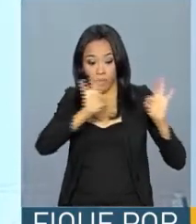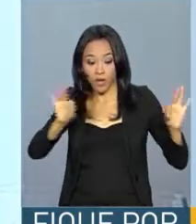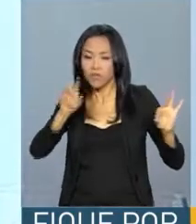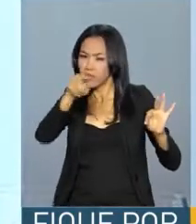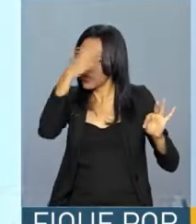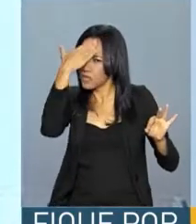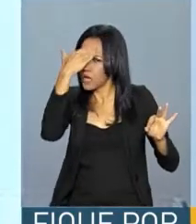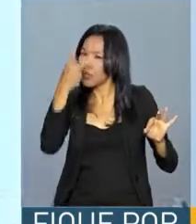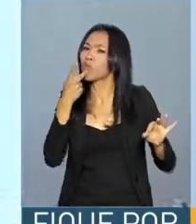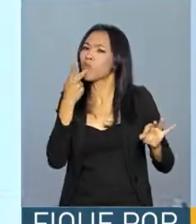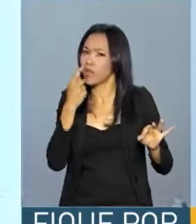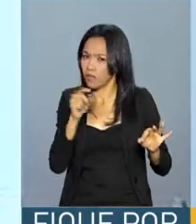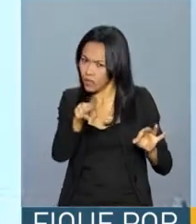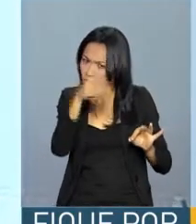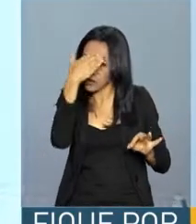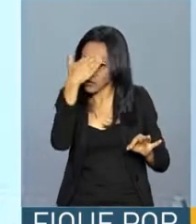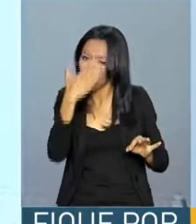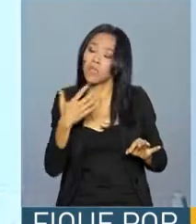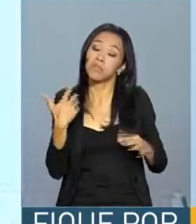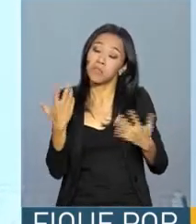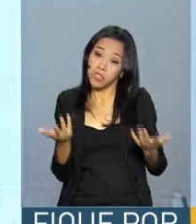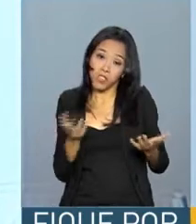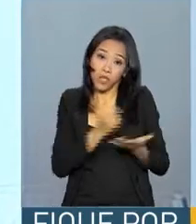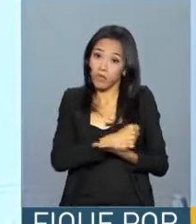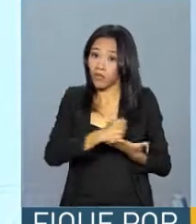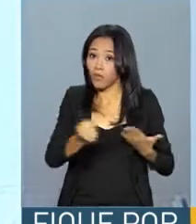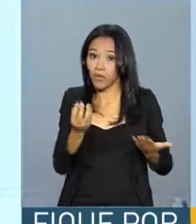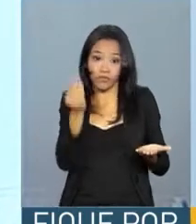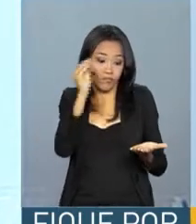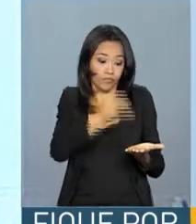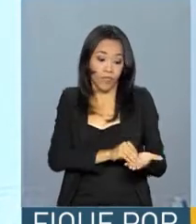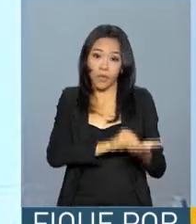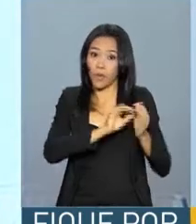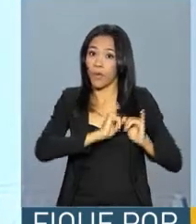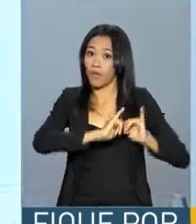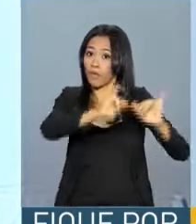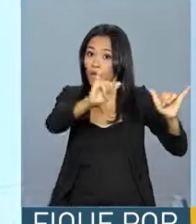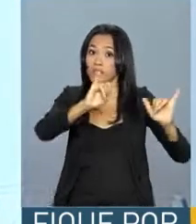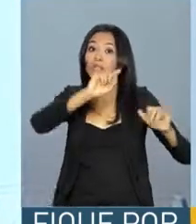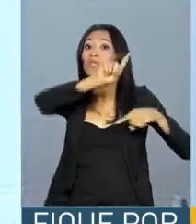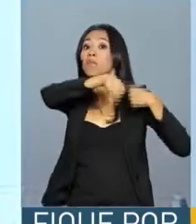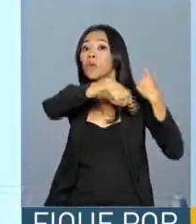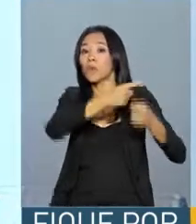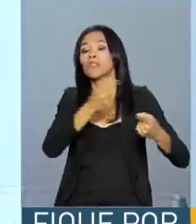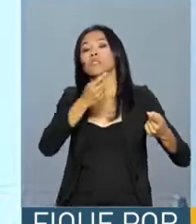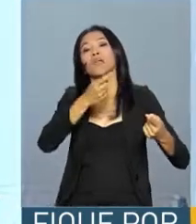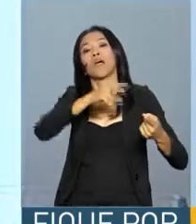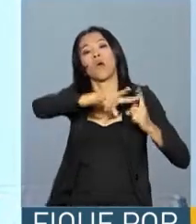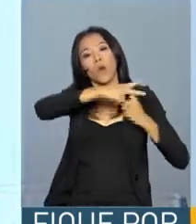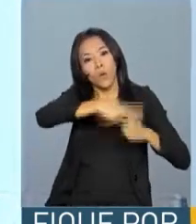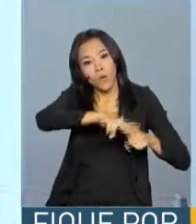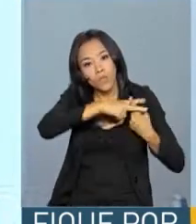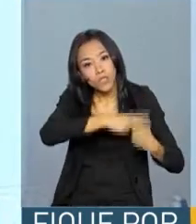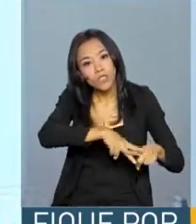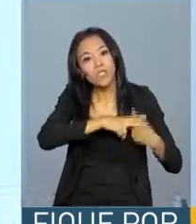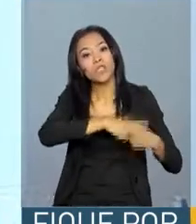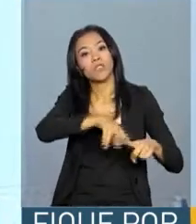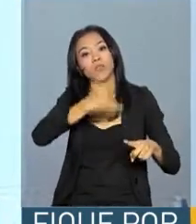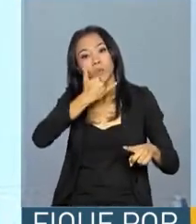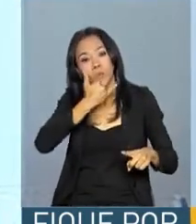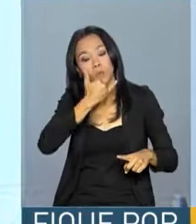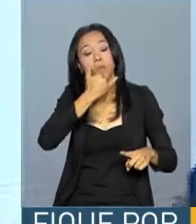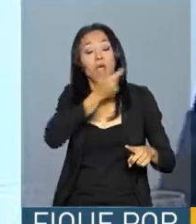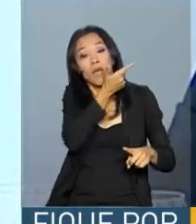estou falando. E realmente publicou que a frase era outra e, portanto, redimiu-se daquela primeira frase,